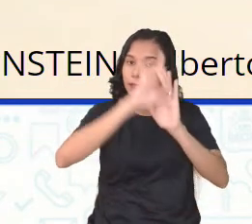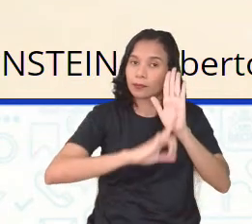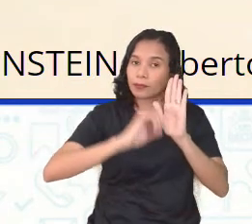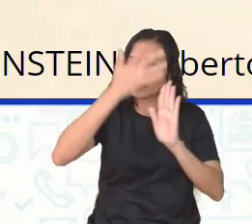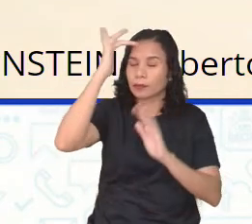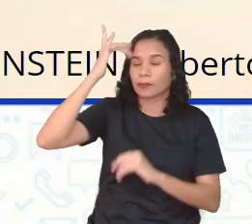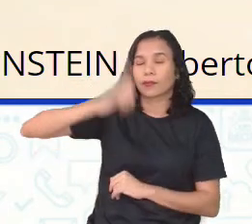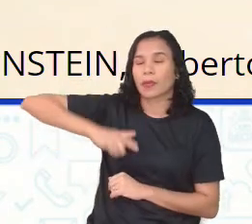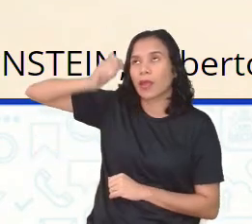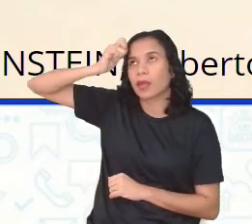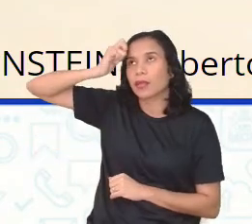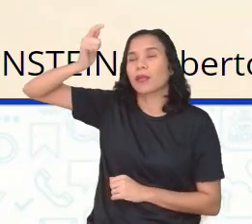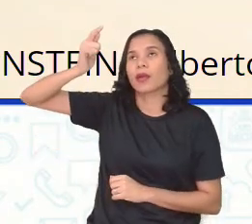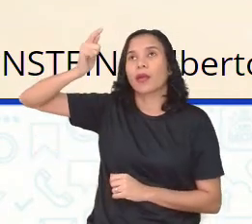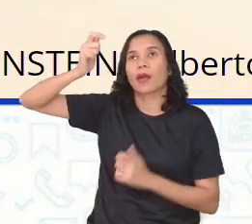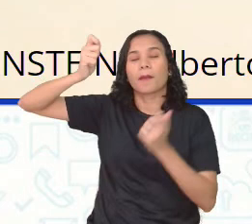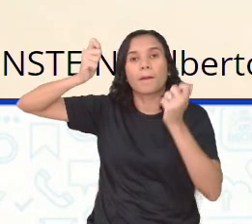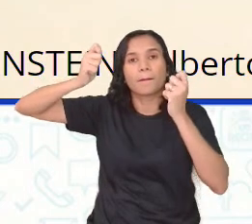uma ideia e